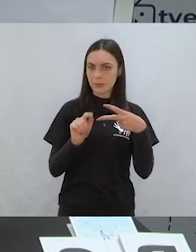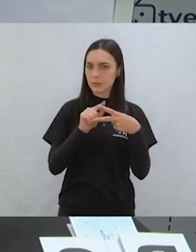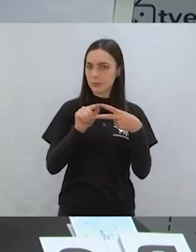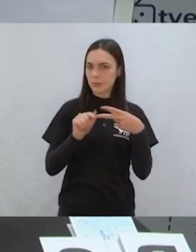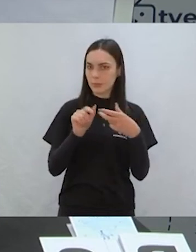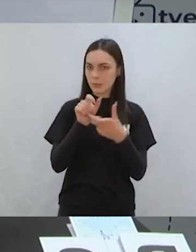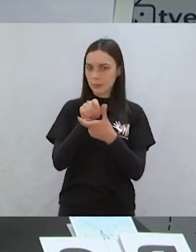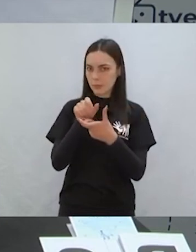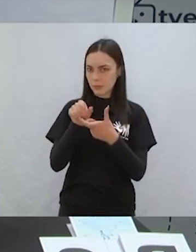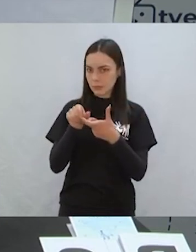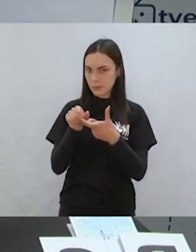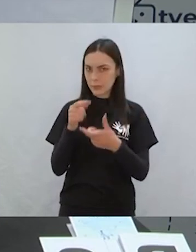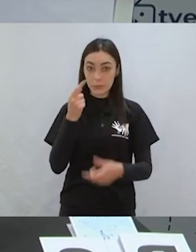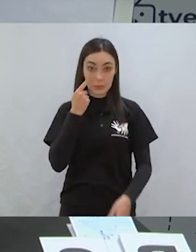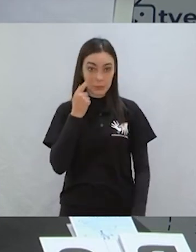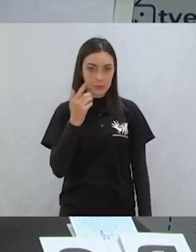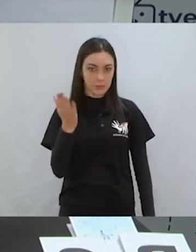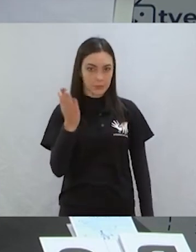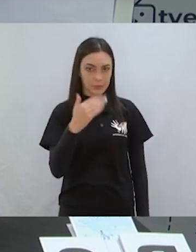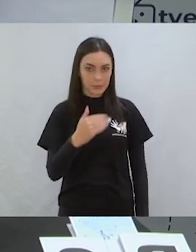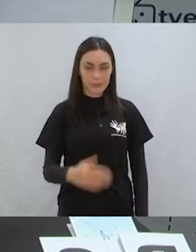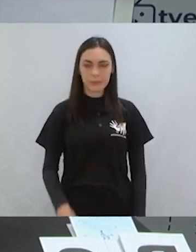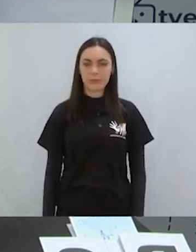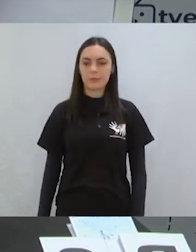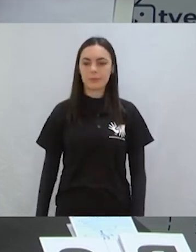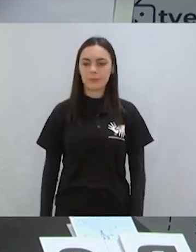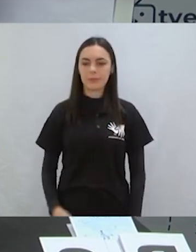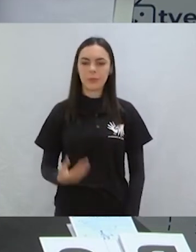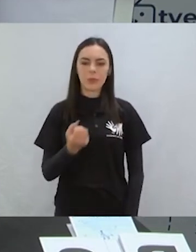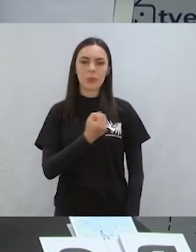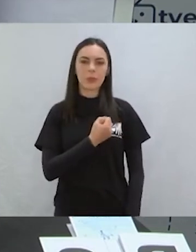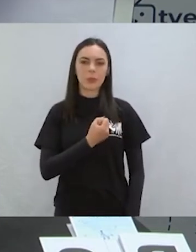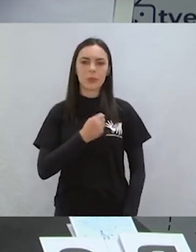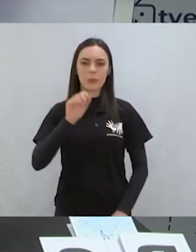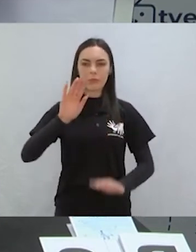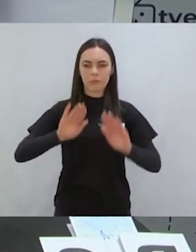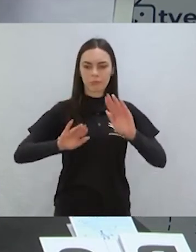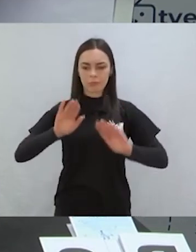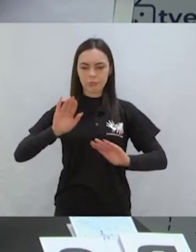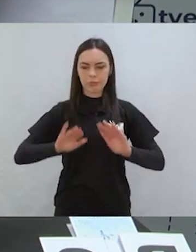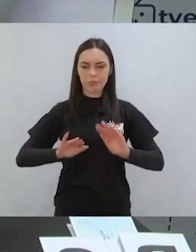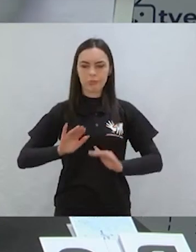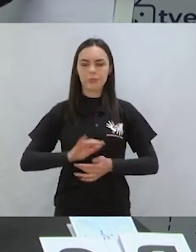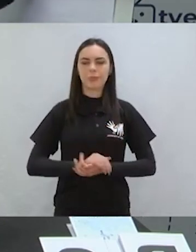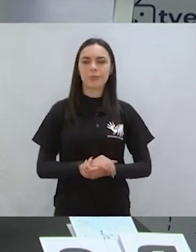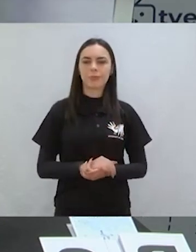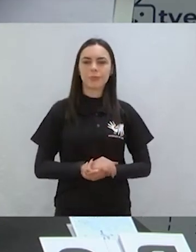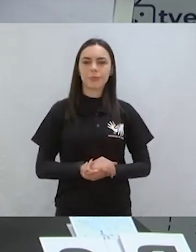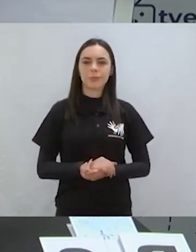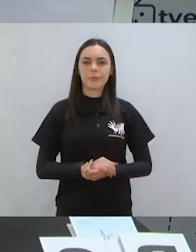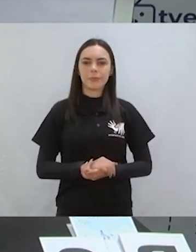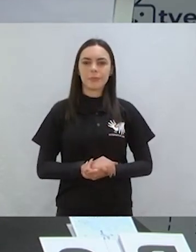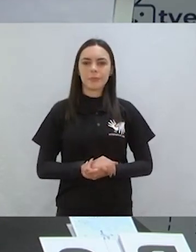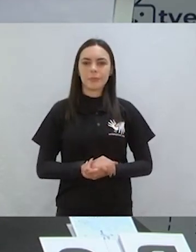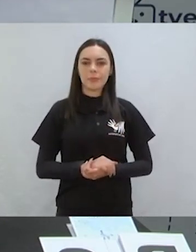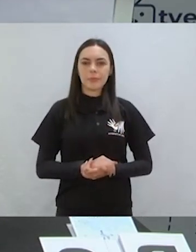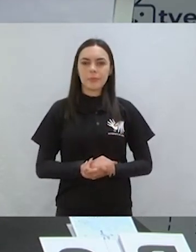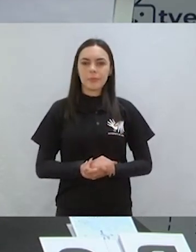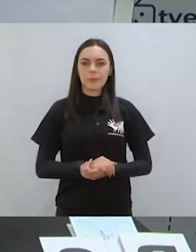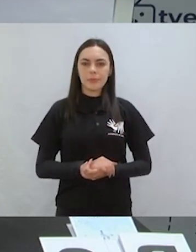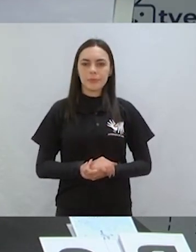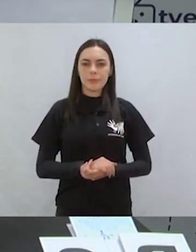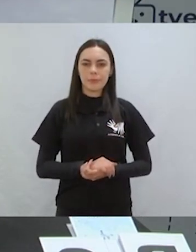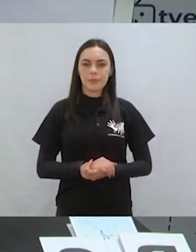Fada. Duas sílabas. Vamos ver? Vou colocar os números aqui para baixo. Vamos ver lá.